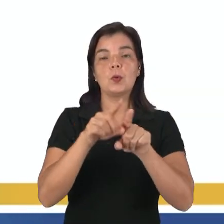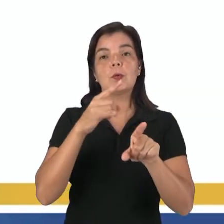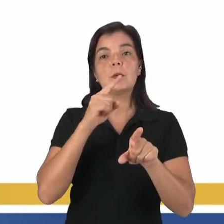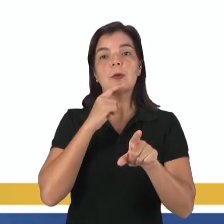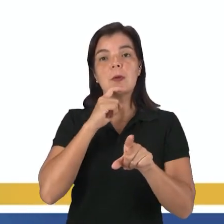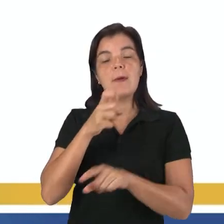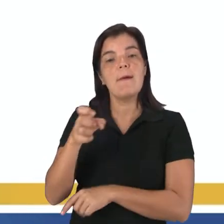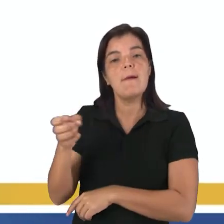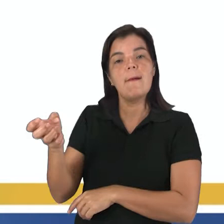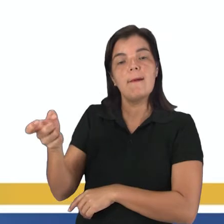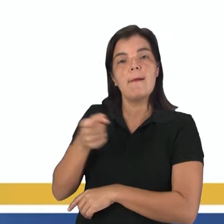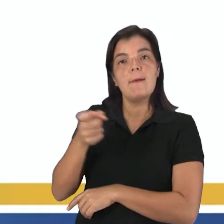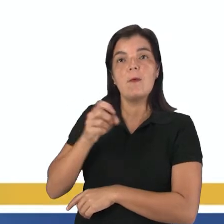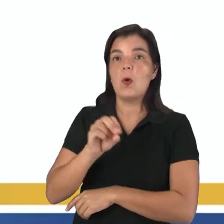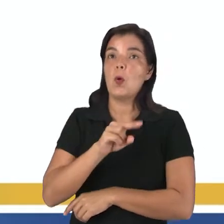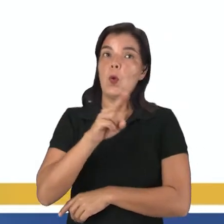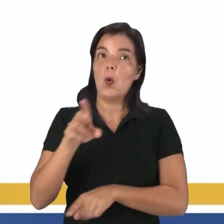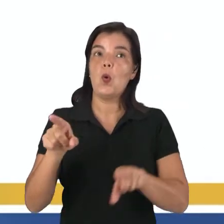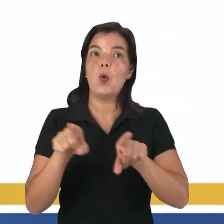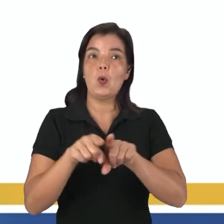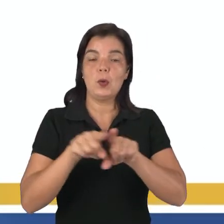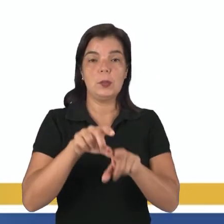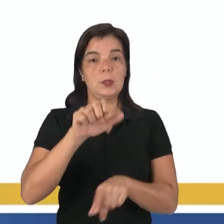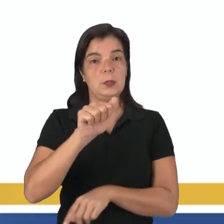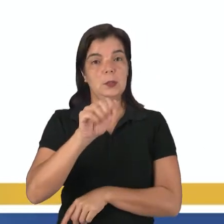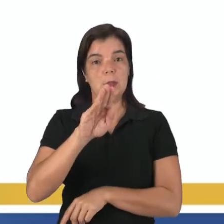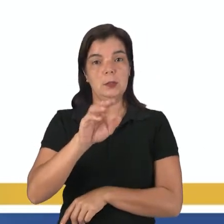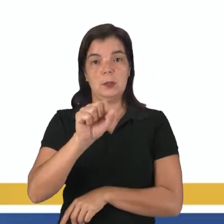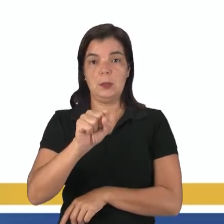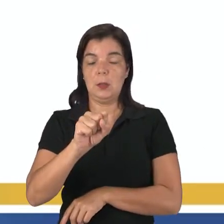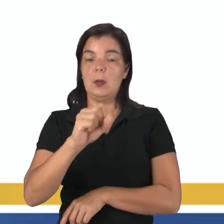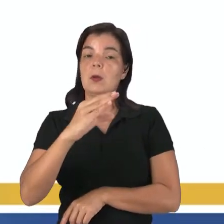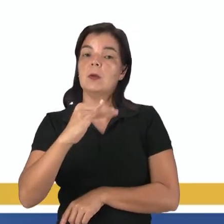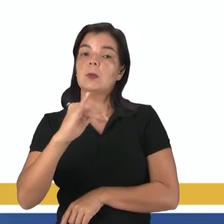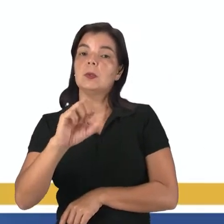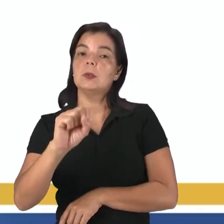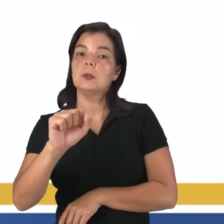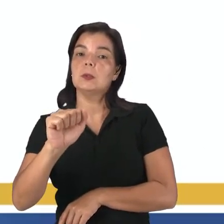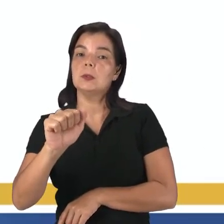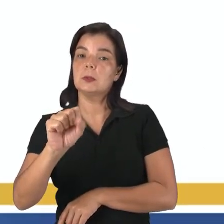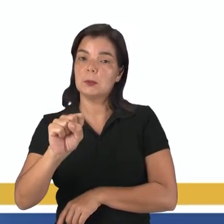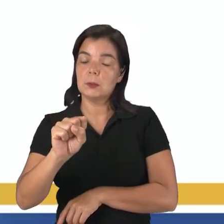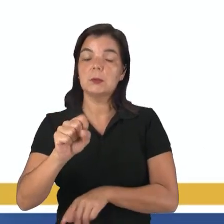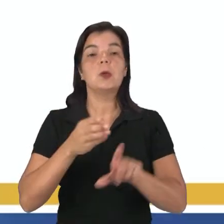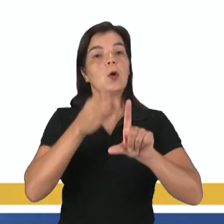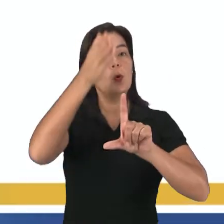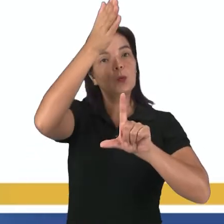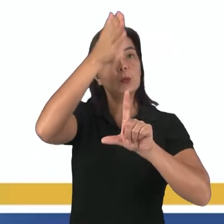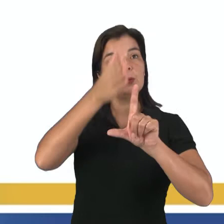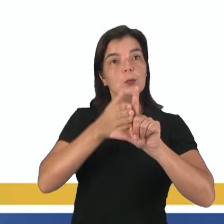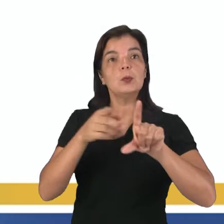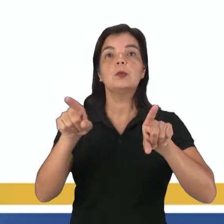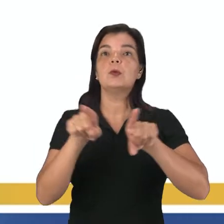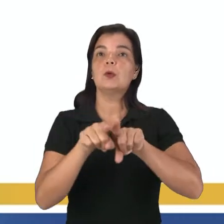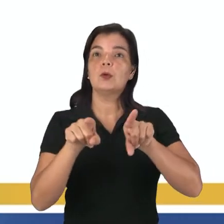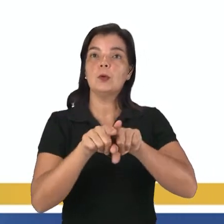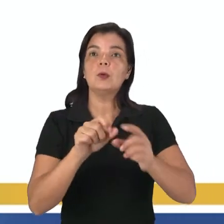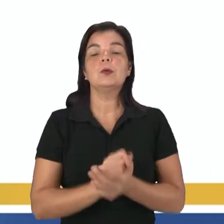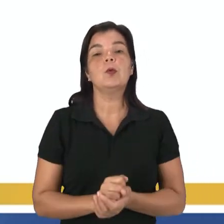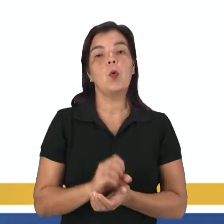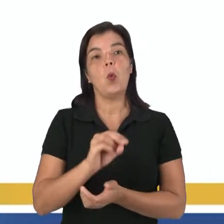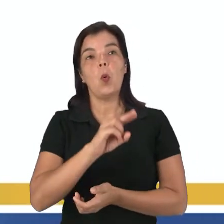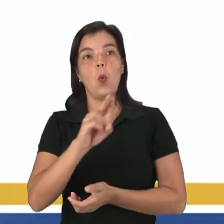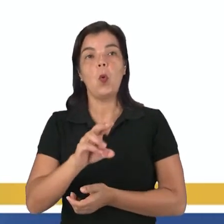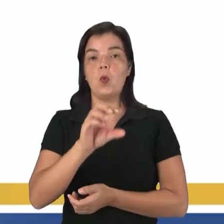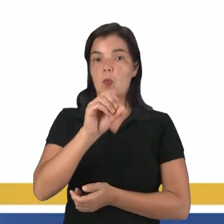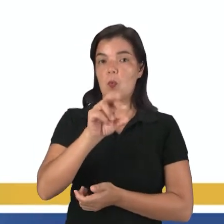é conhecido como eixo X ou eixo das abscissas enquanto o eixo vertical também é chamado